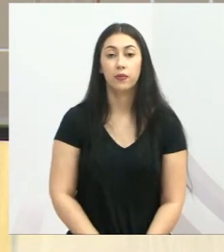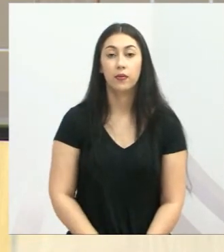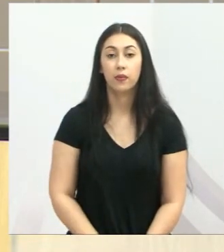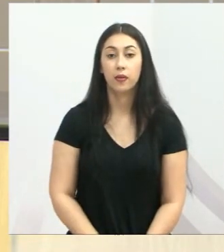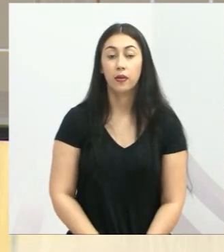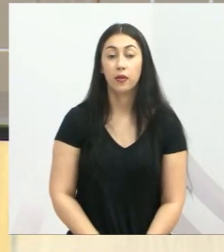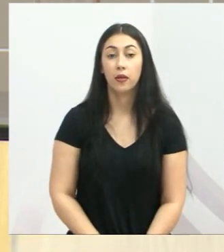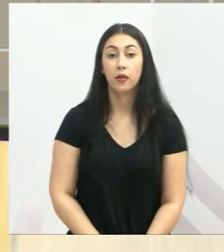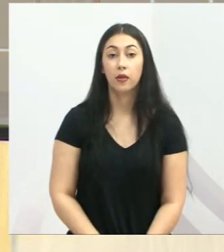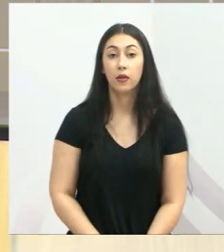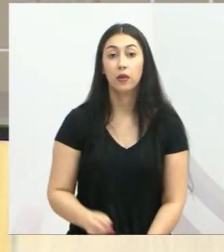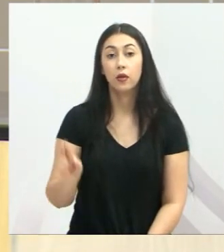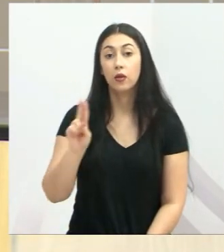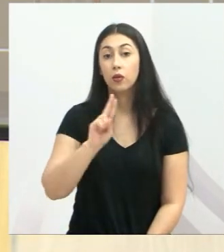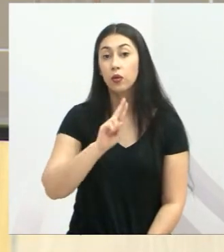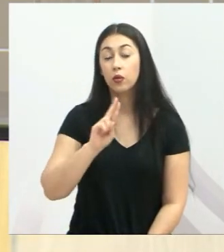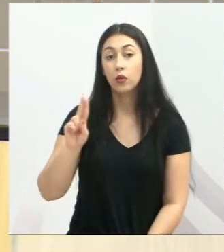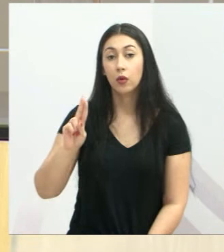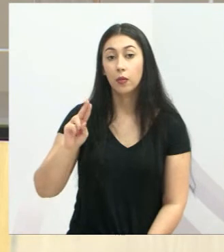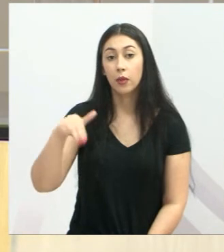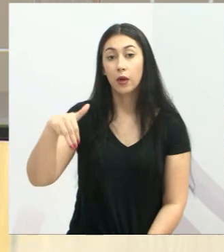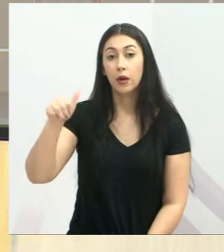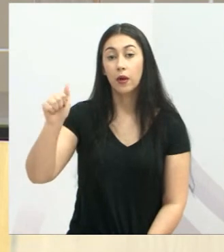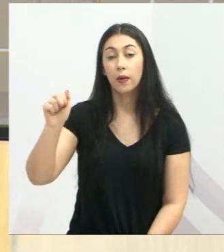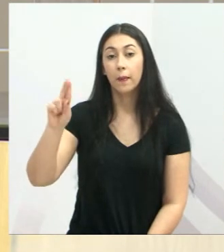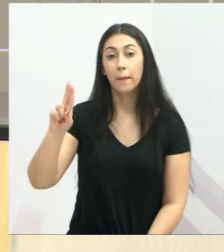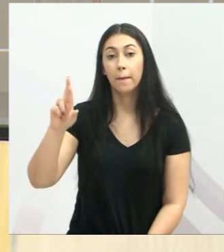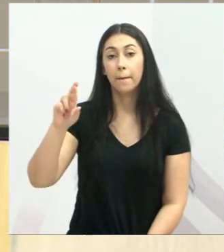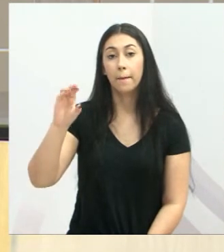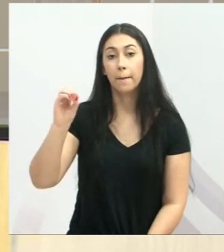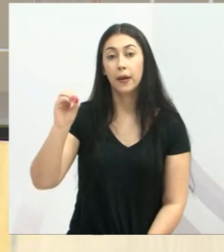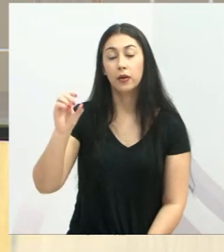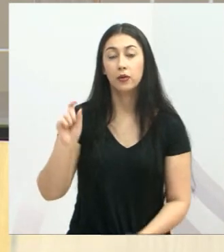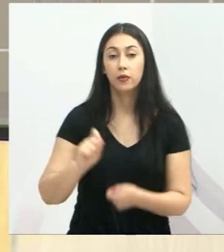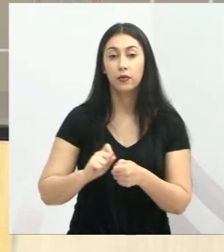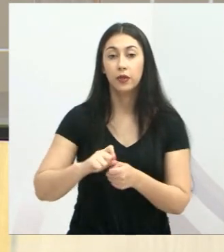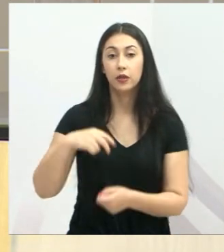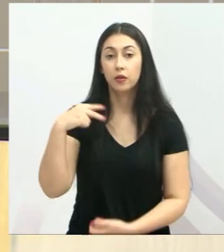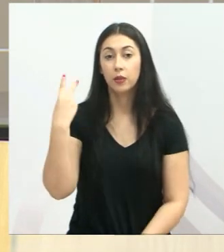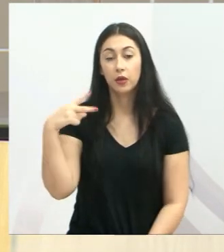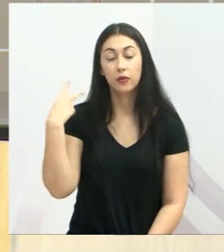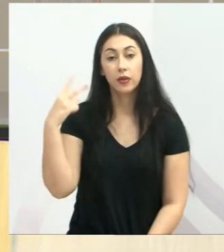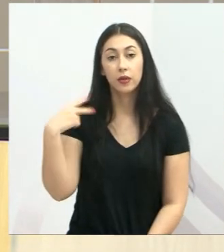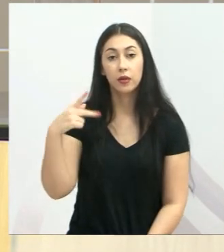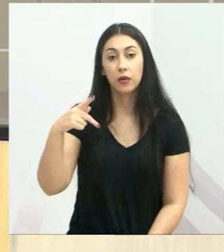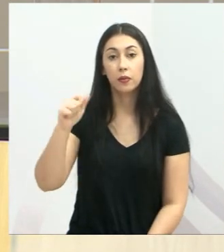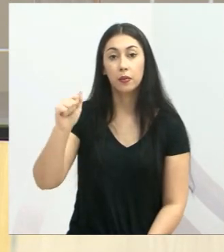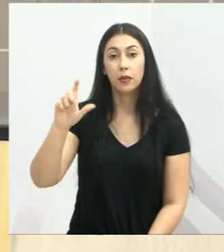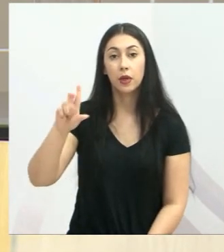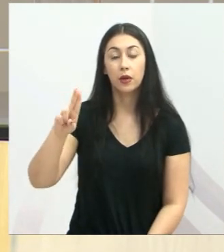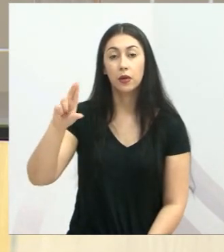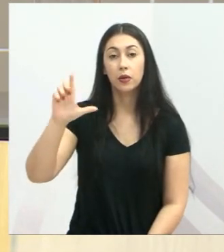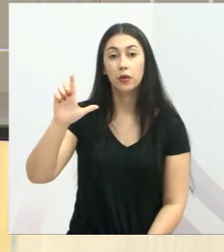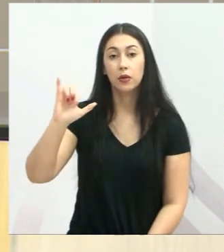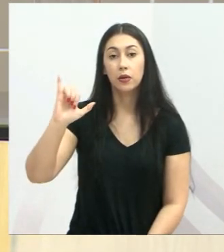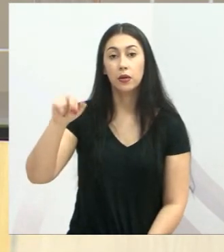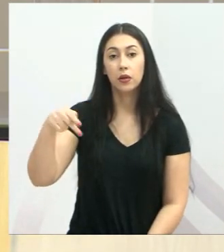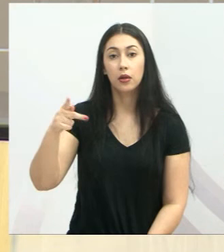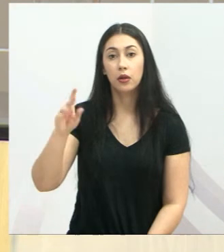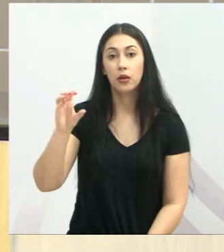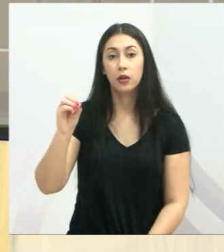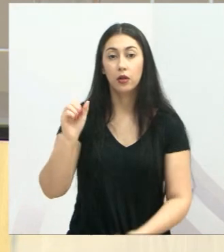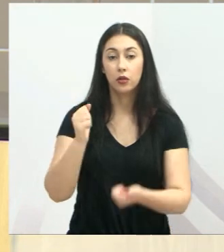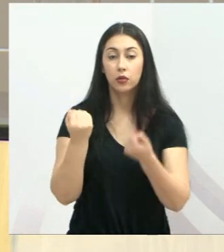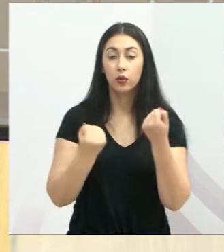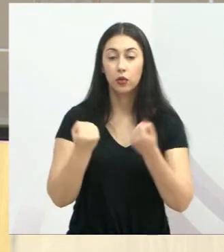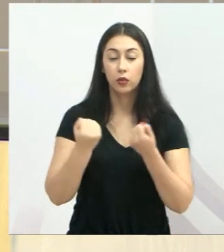Voto de pesar pelo falecimento de Maura Martins de Oliveira, formulado pelo vereador Paulinho dos Condutores. Voto